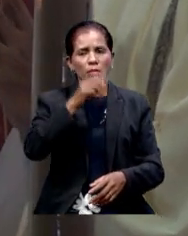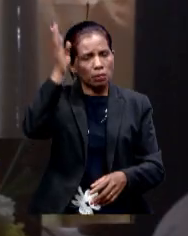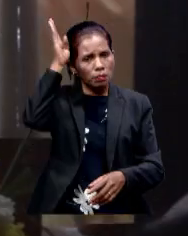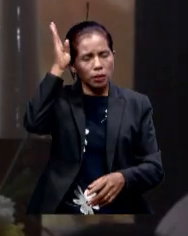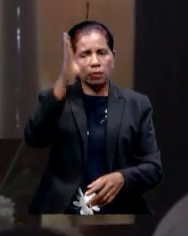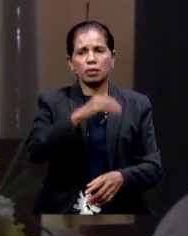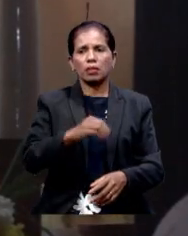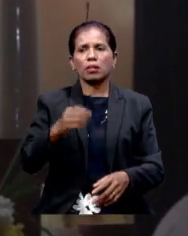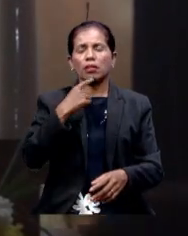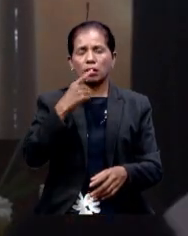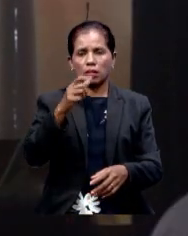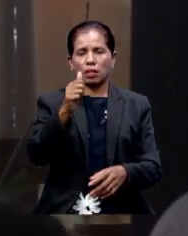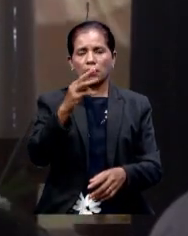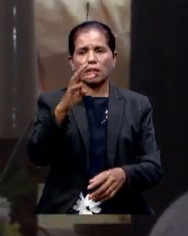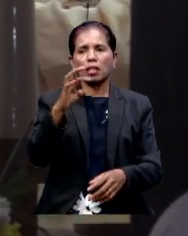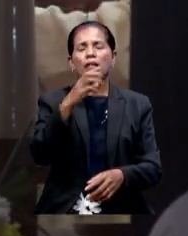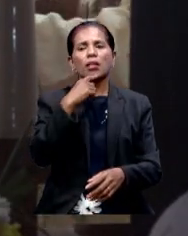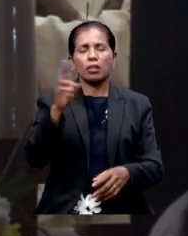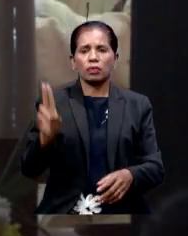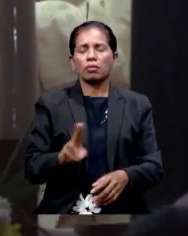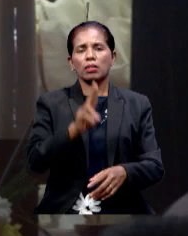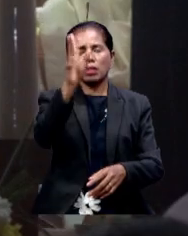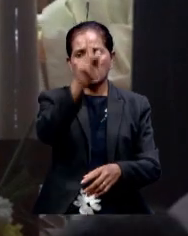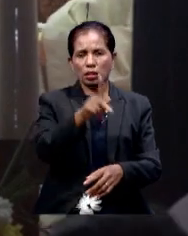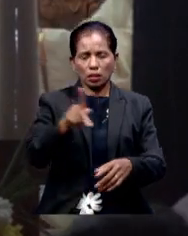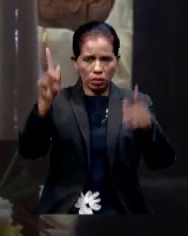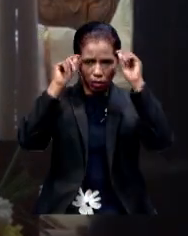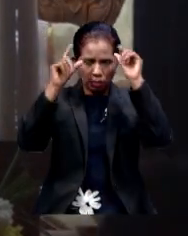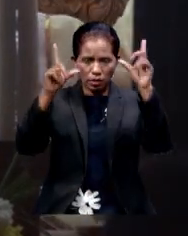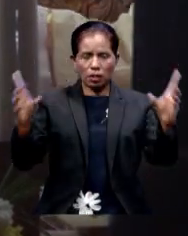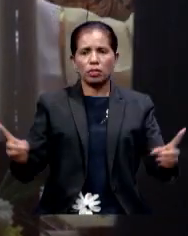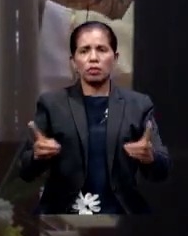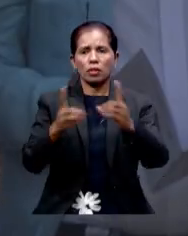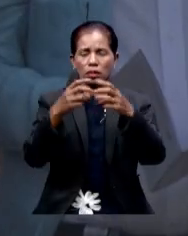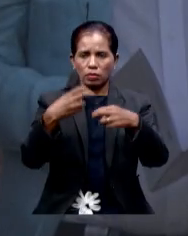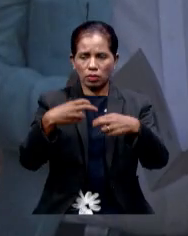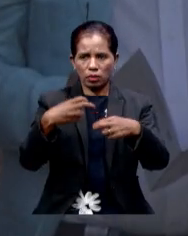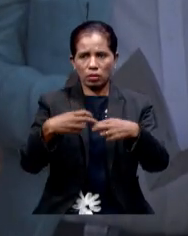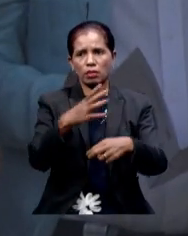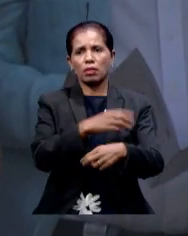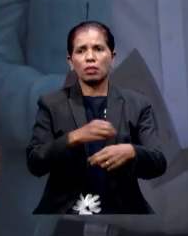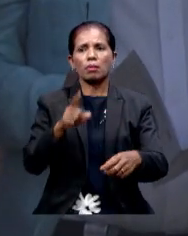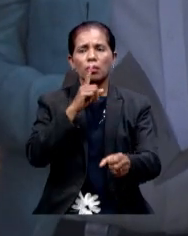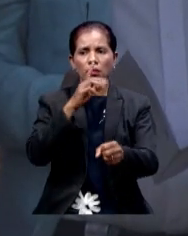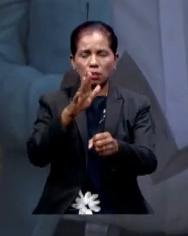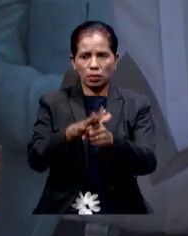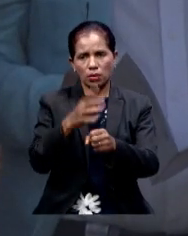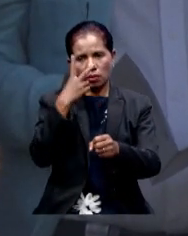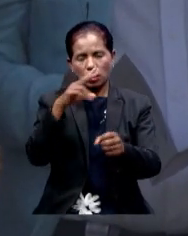Dom Norberto do Amaral Hateten. A Universidade Católica Timorense enfrenta ela a situação balun, não promete a tu